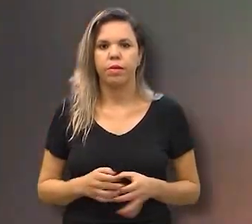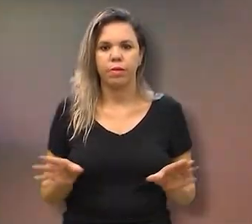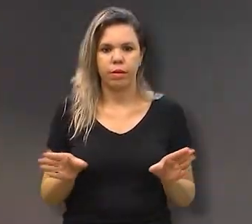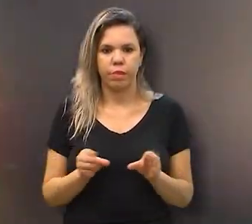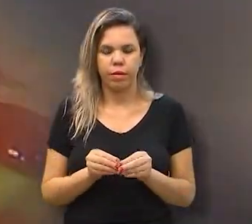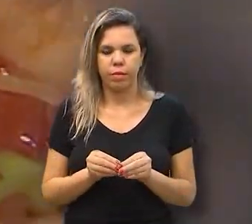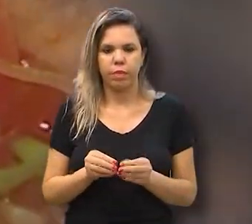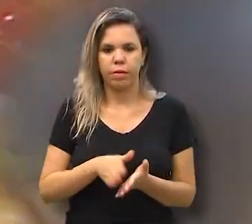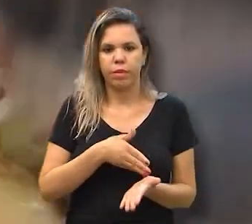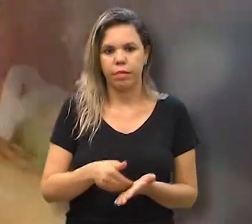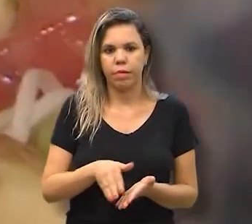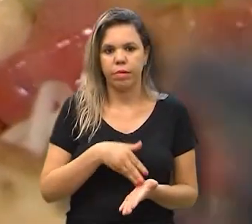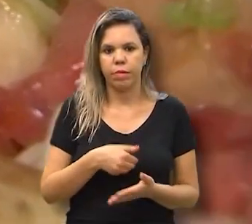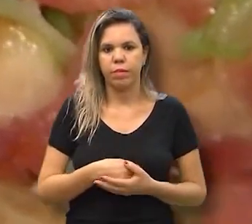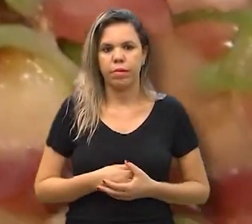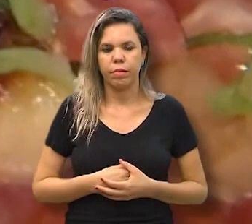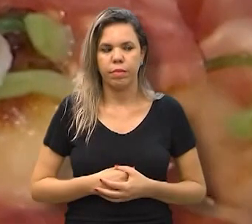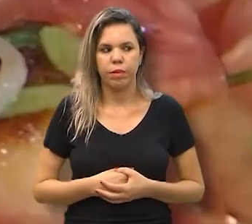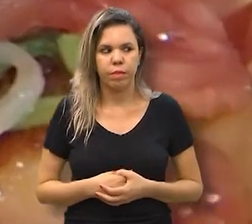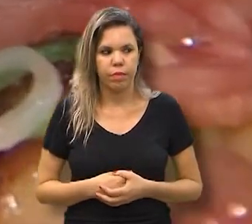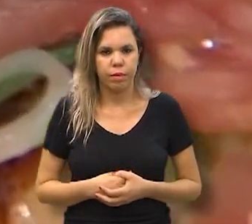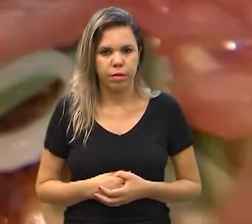E finalize com a manteiga.